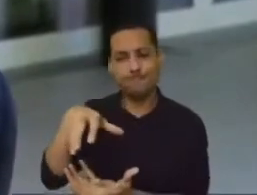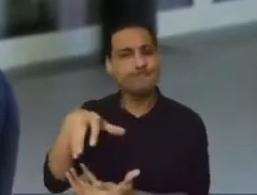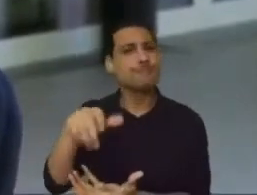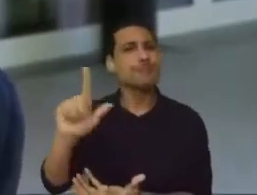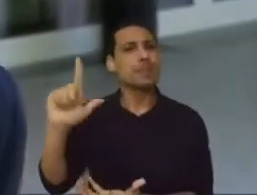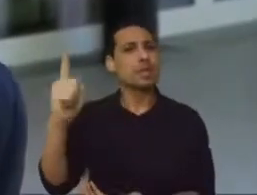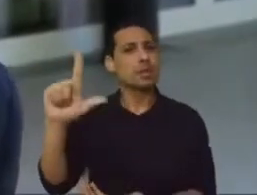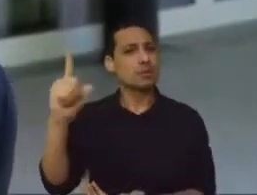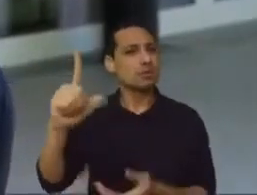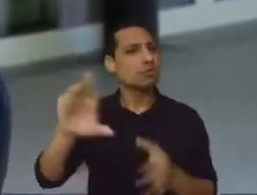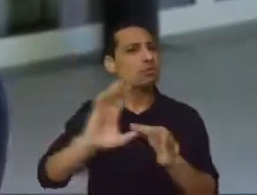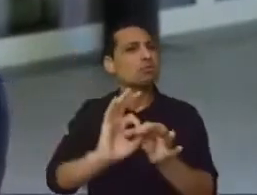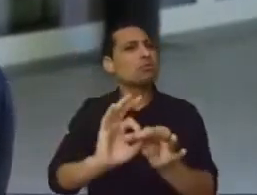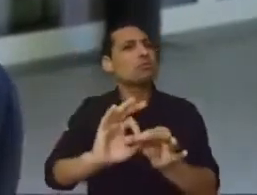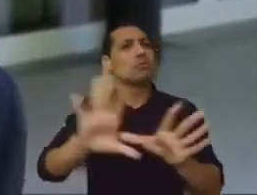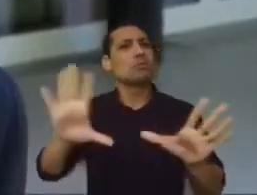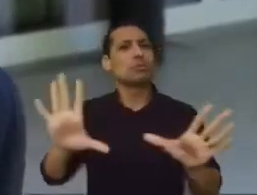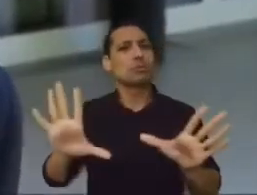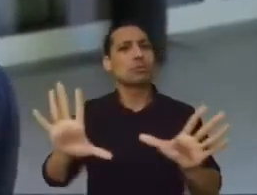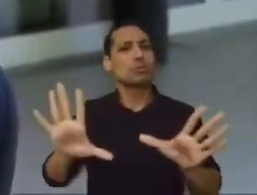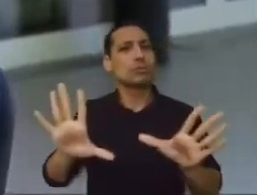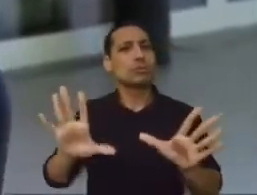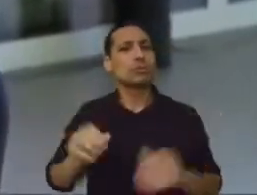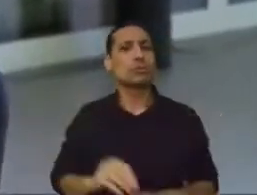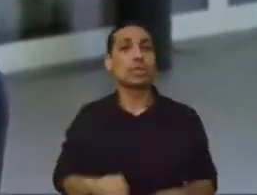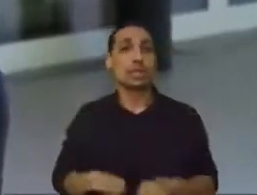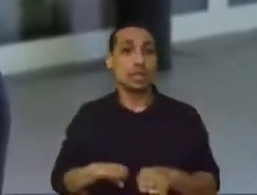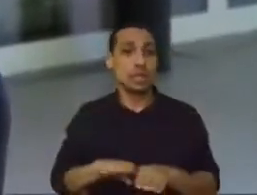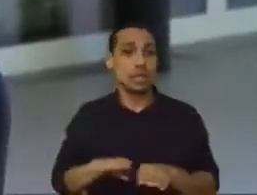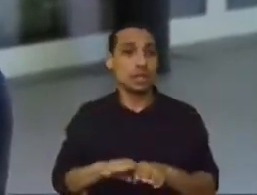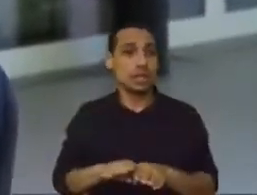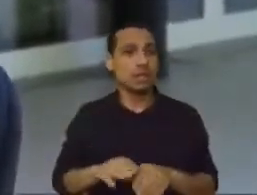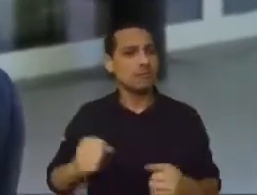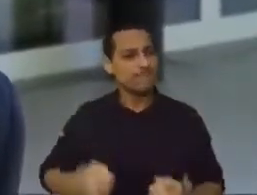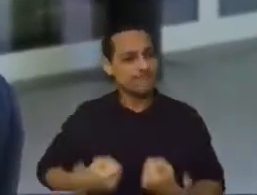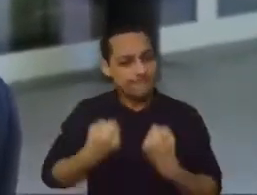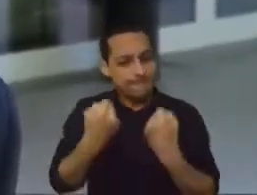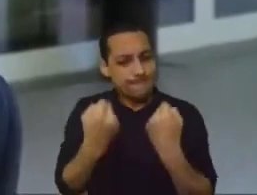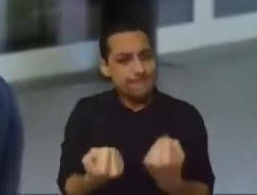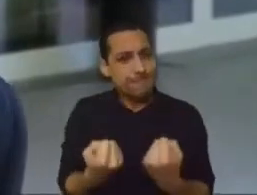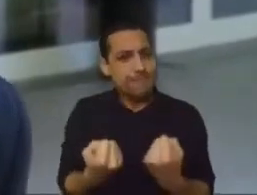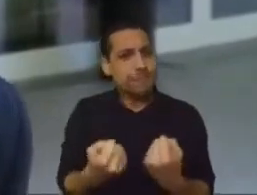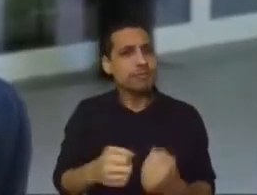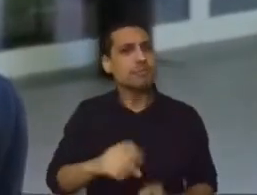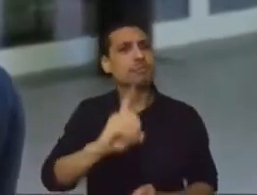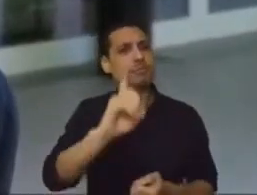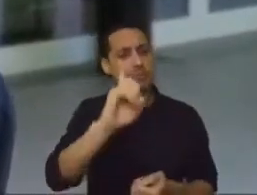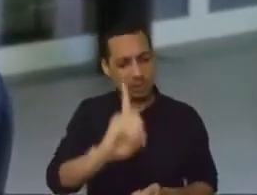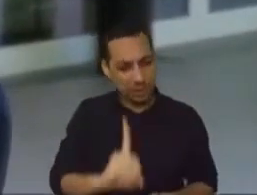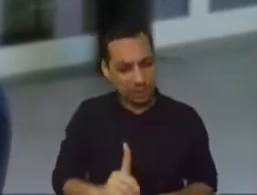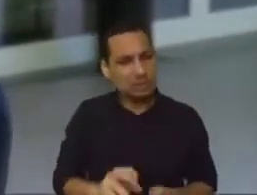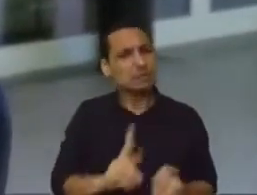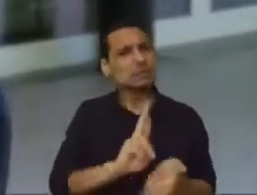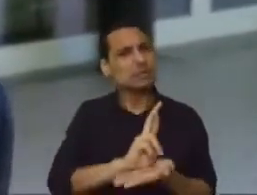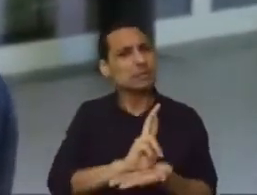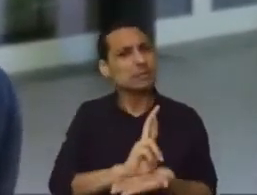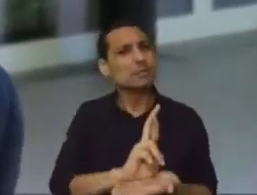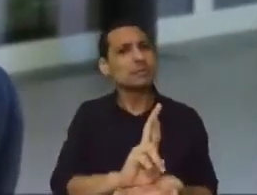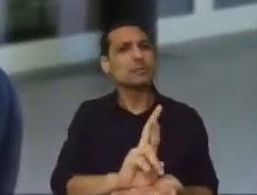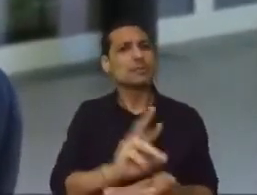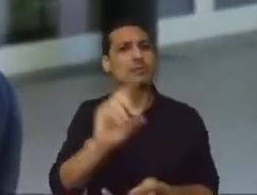interesses e direitos dos trabalhadores que representamos, nós temos também que defender que tipo de desenvolvimento